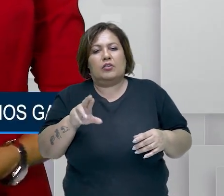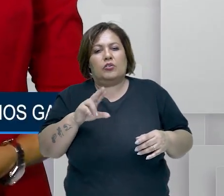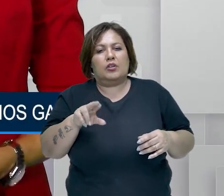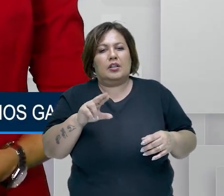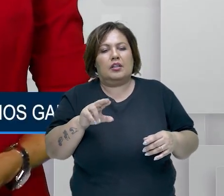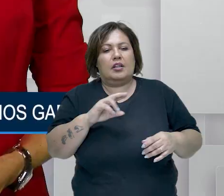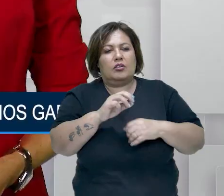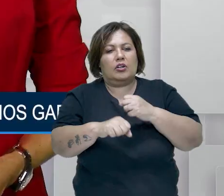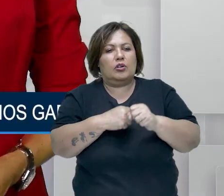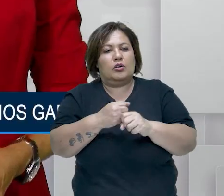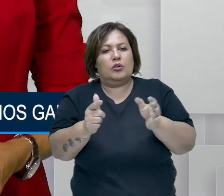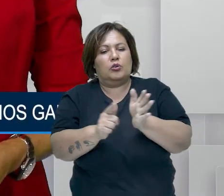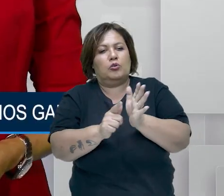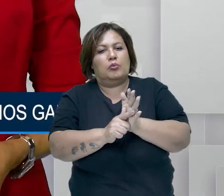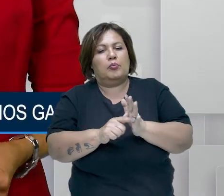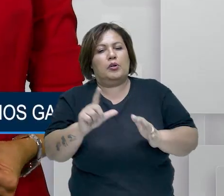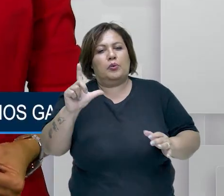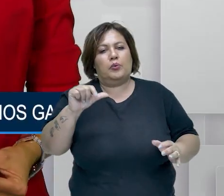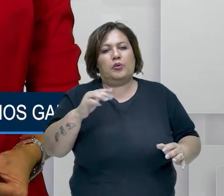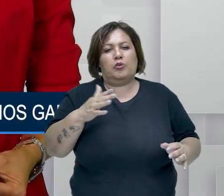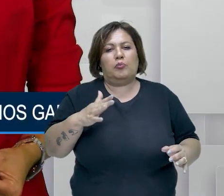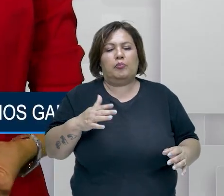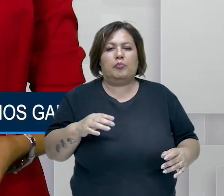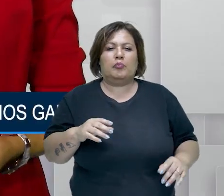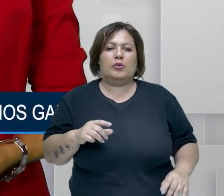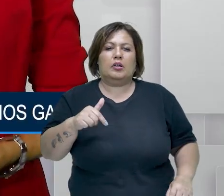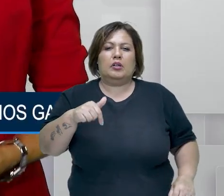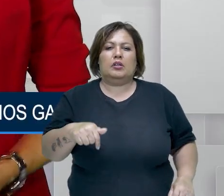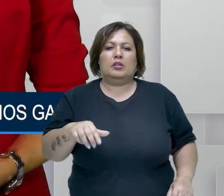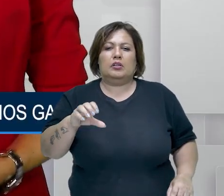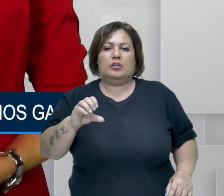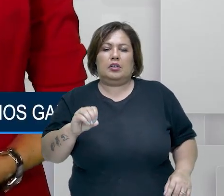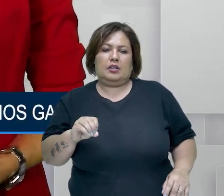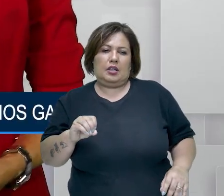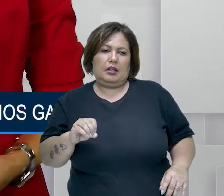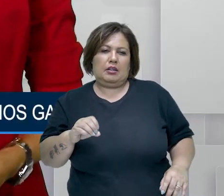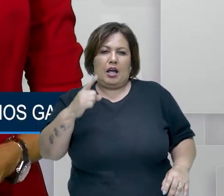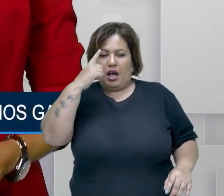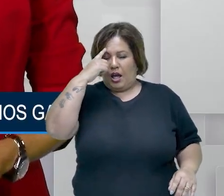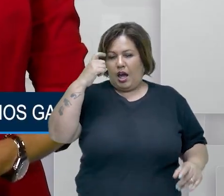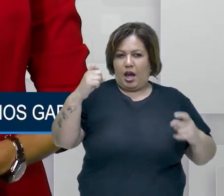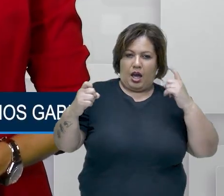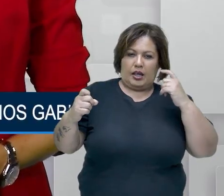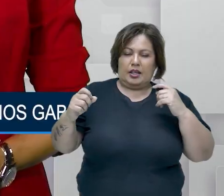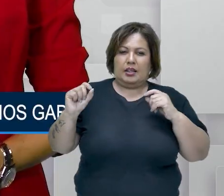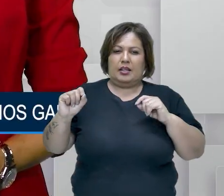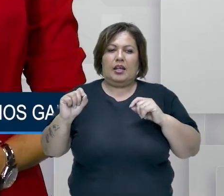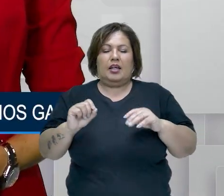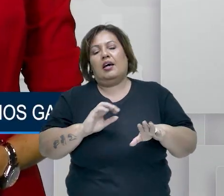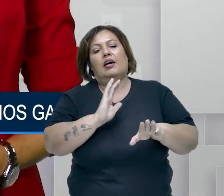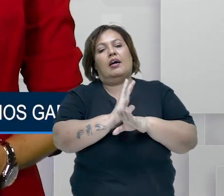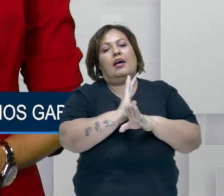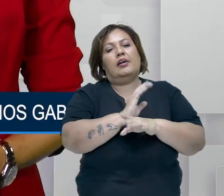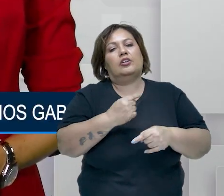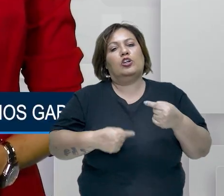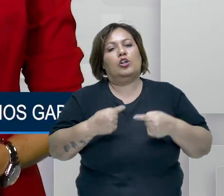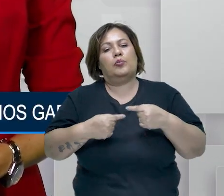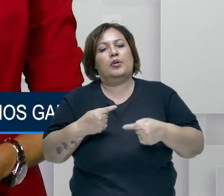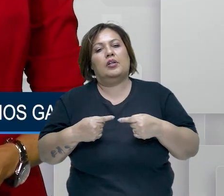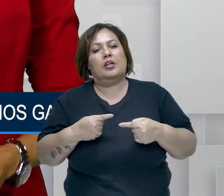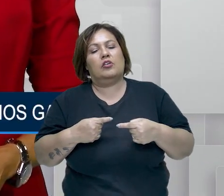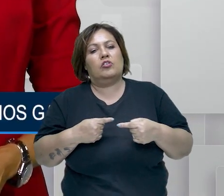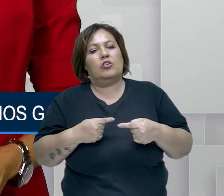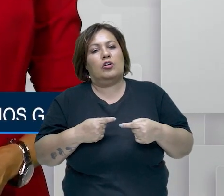que o consumo anual de papel seja limitado à média de 70 resmas. A ideia é contribuir com a promoção da política